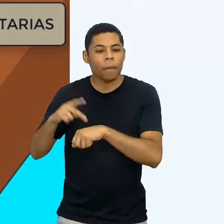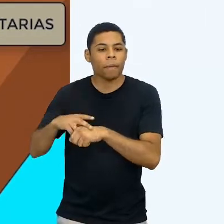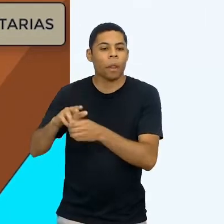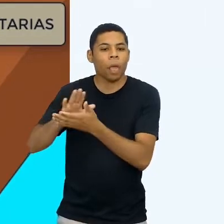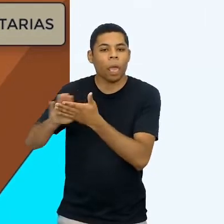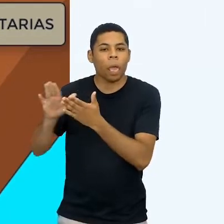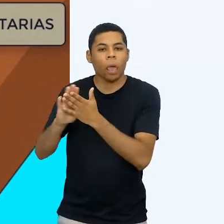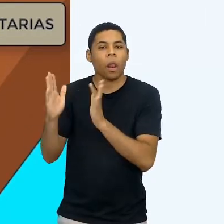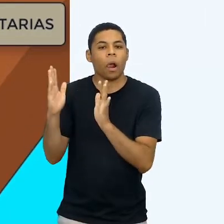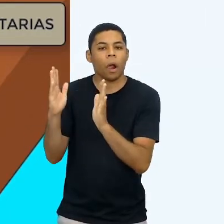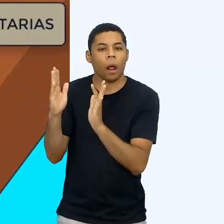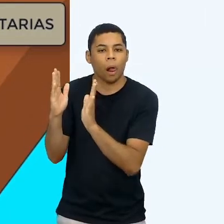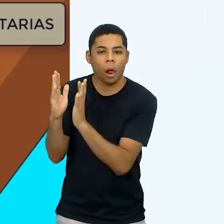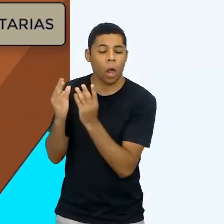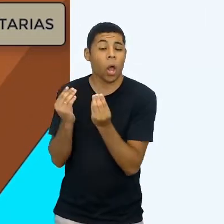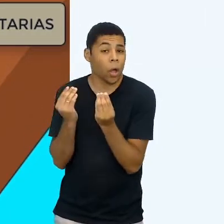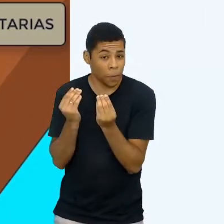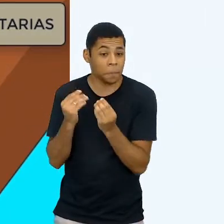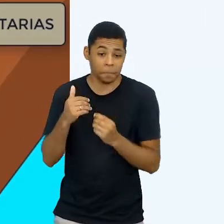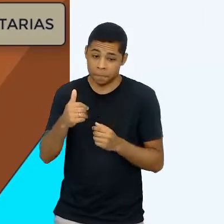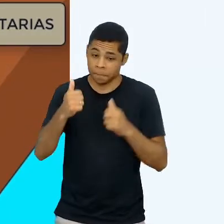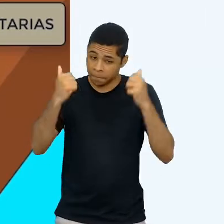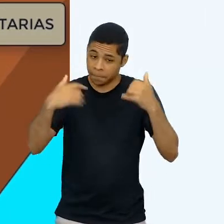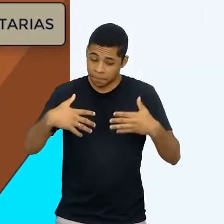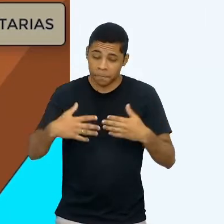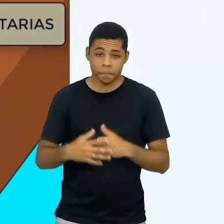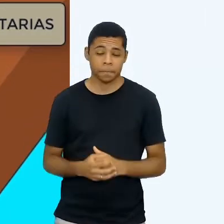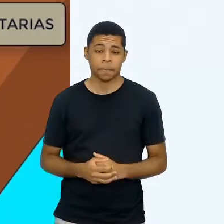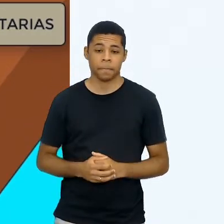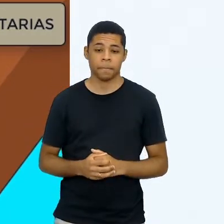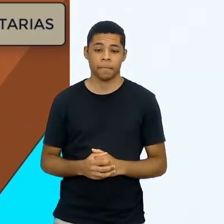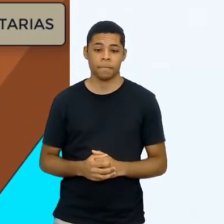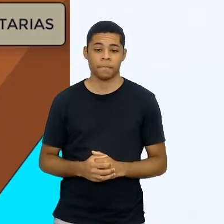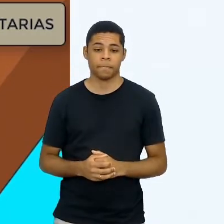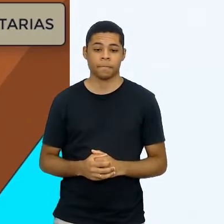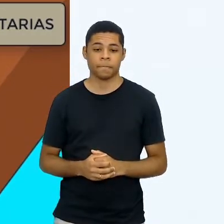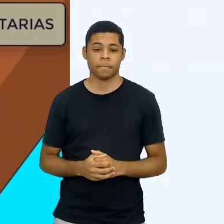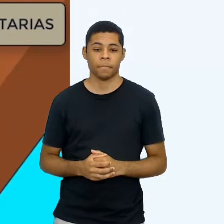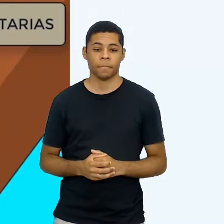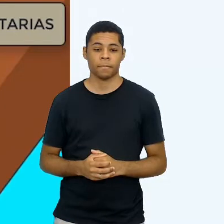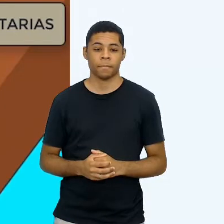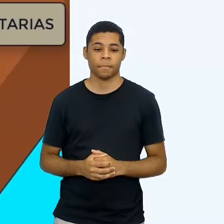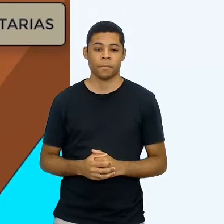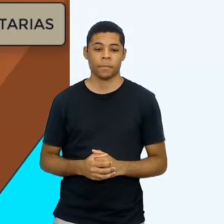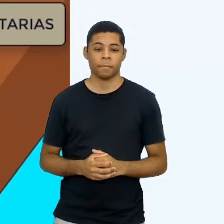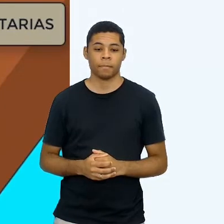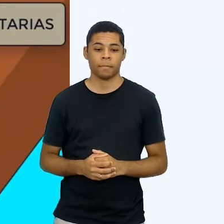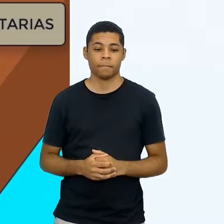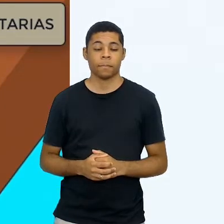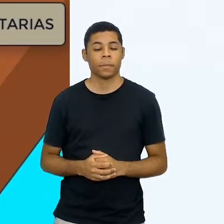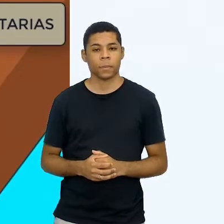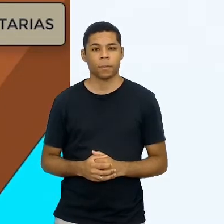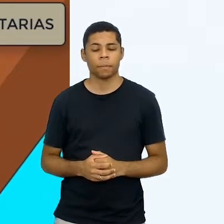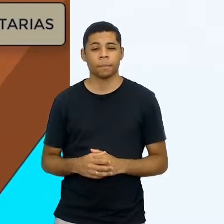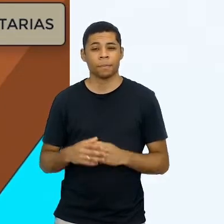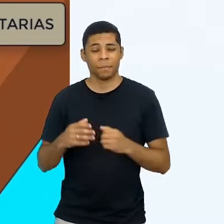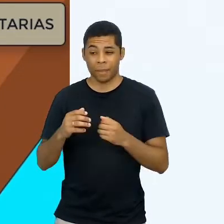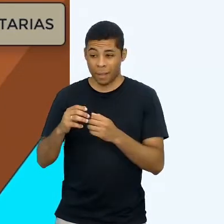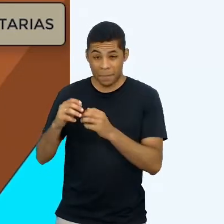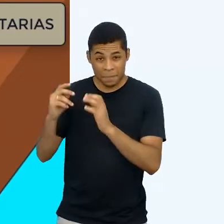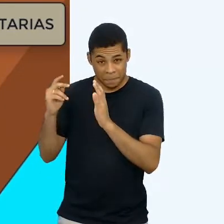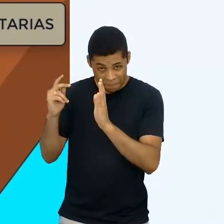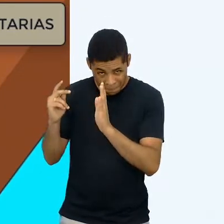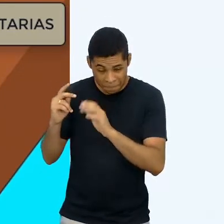vai para a deposição de sedimentos, que boa parte da deposição de sedimentos está nos oceanos, faz